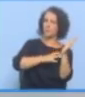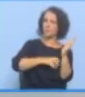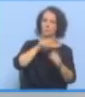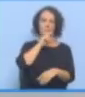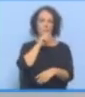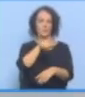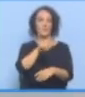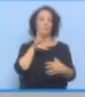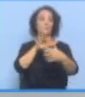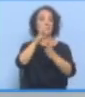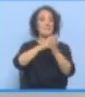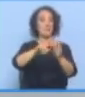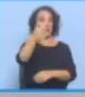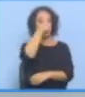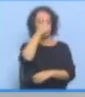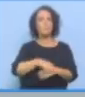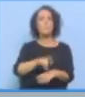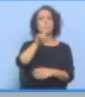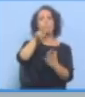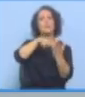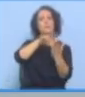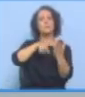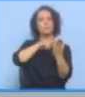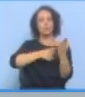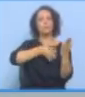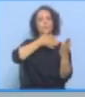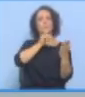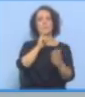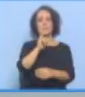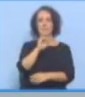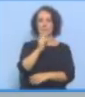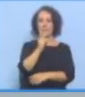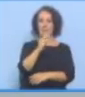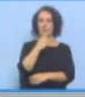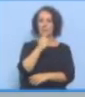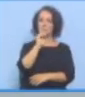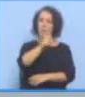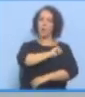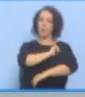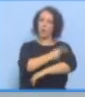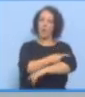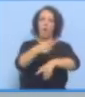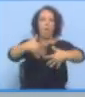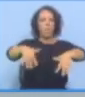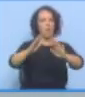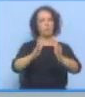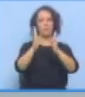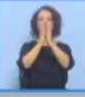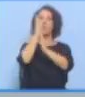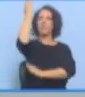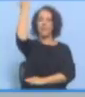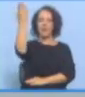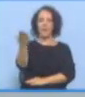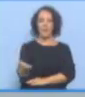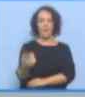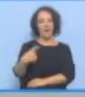domingo. O texto da primeira leitura é da profecia de Isaías. Tendo coragem, não temais, aí está o vosso Deus. Em que